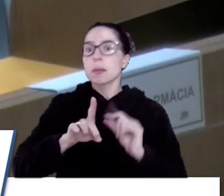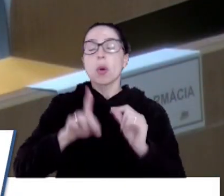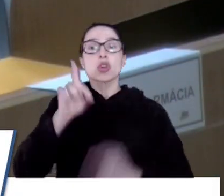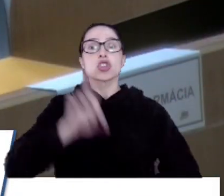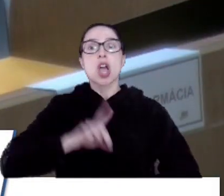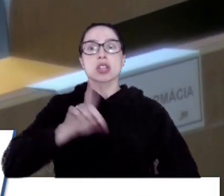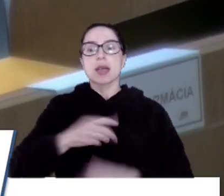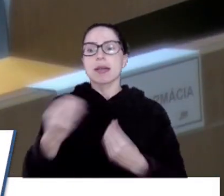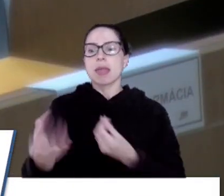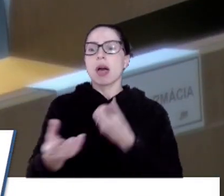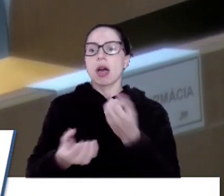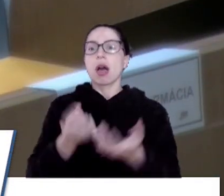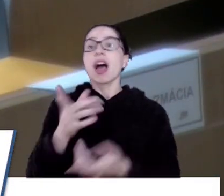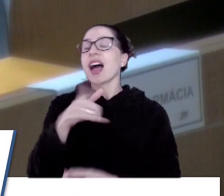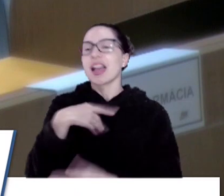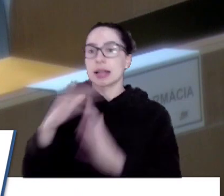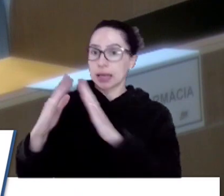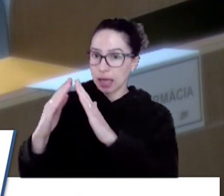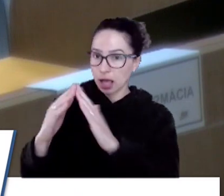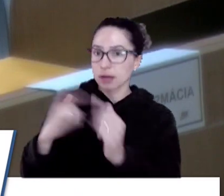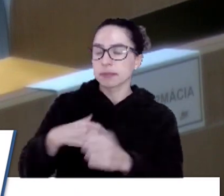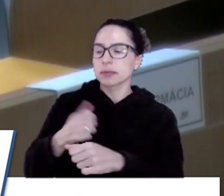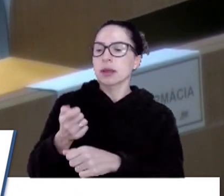exemplo, eles têm moradia, têm auxílio,